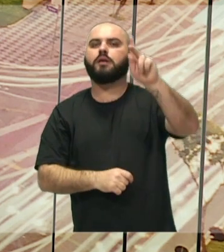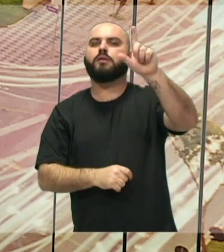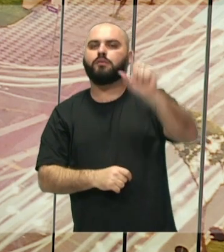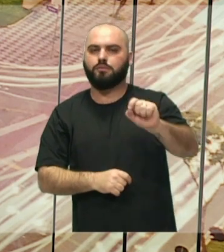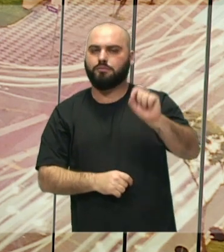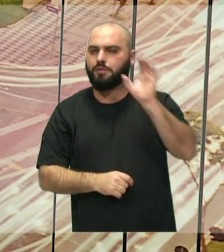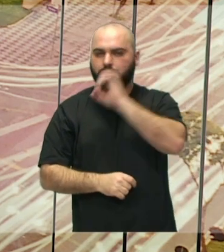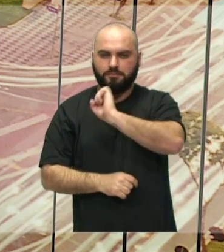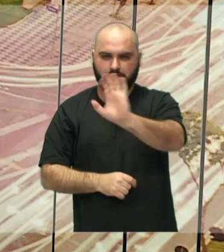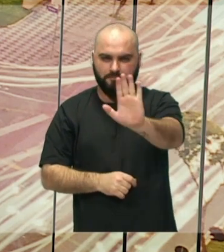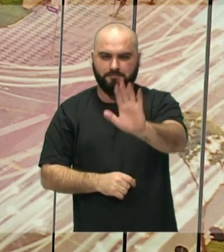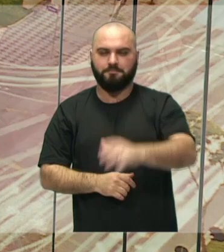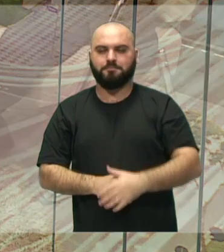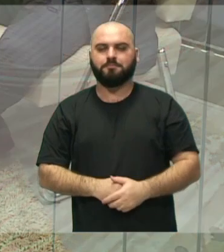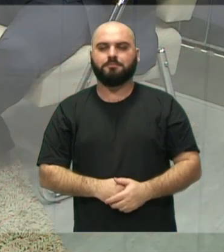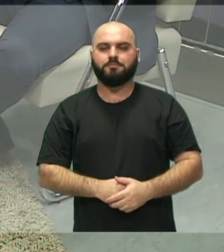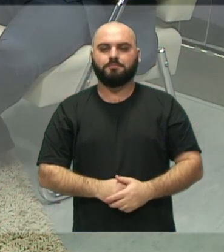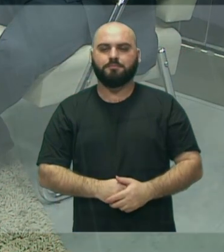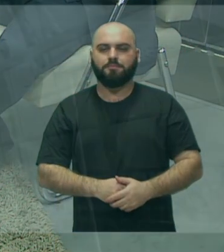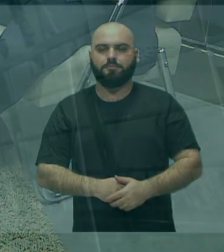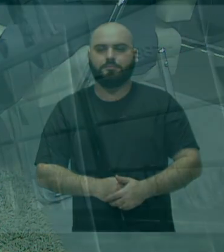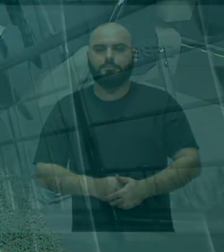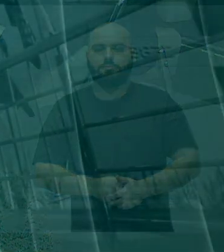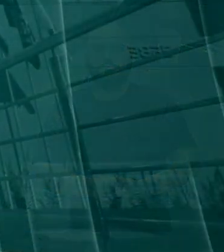DEM. Até já.